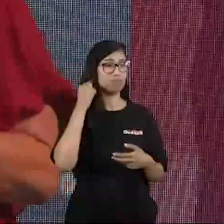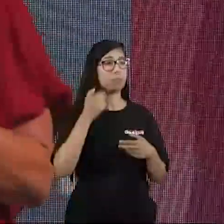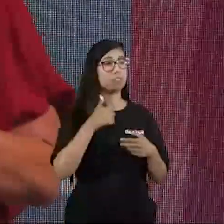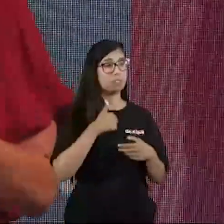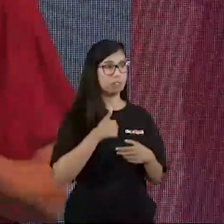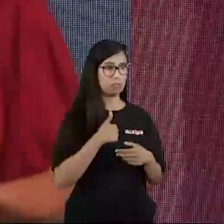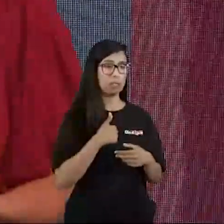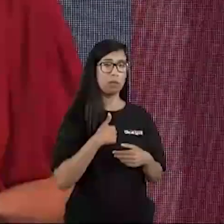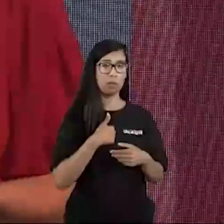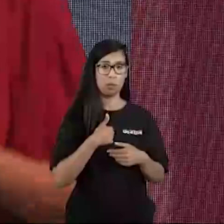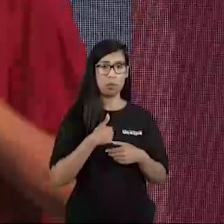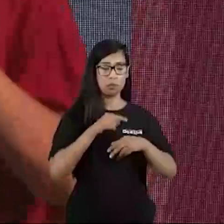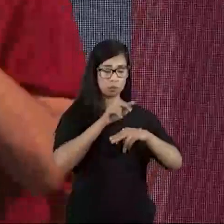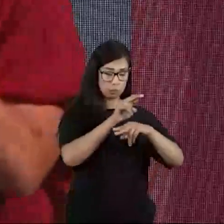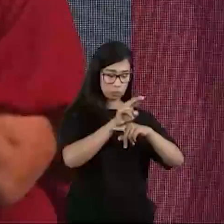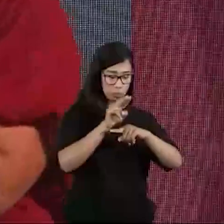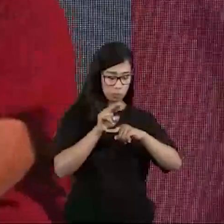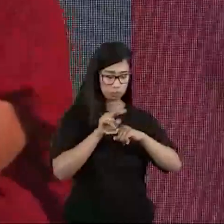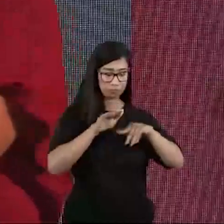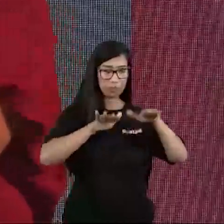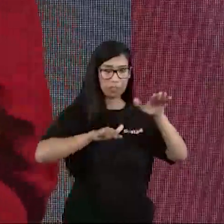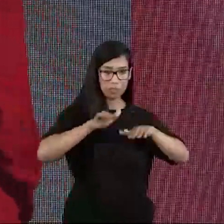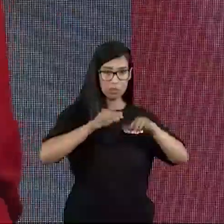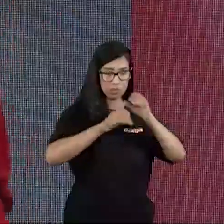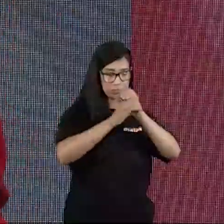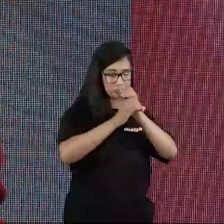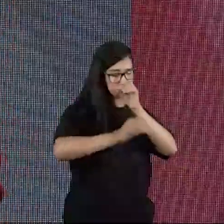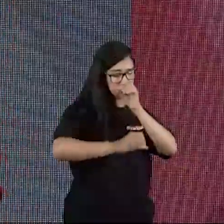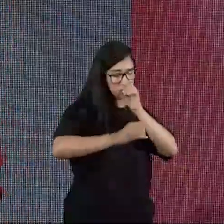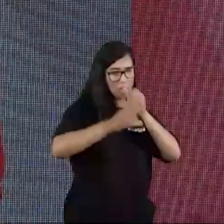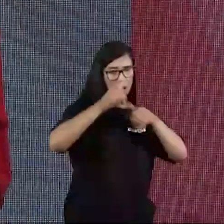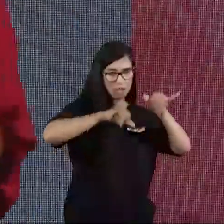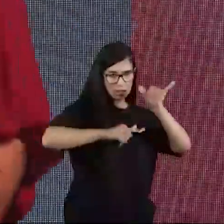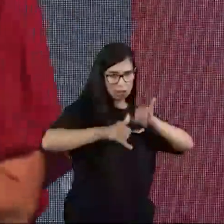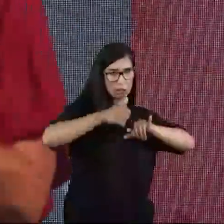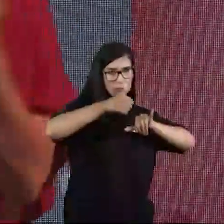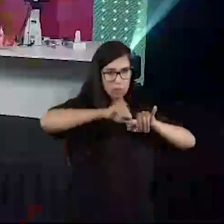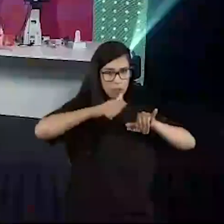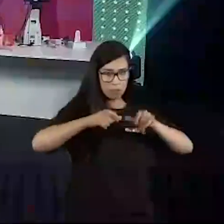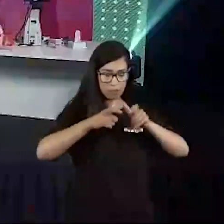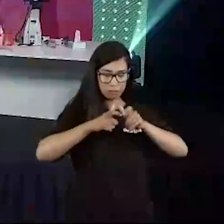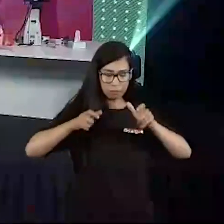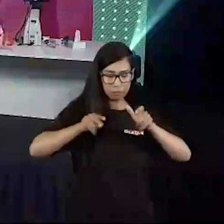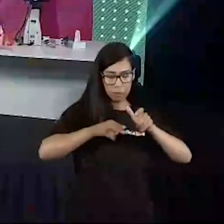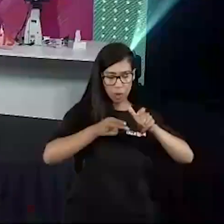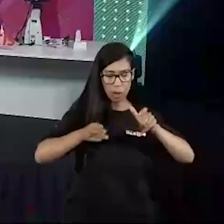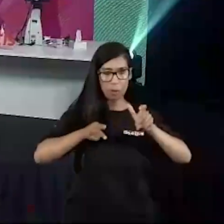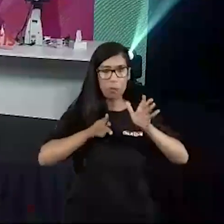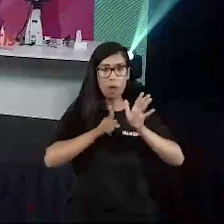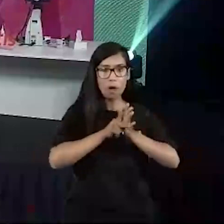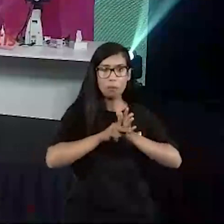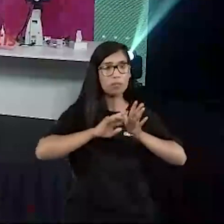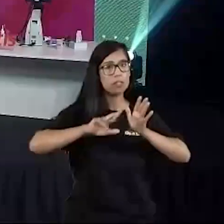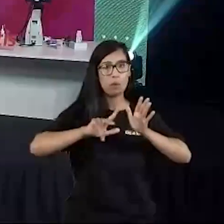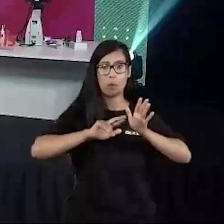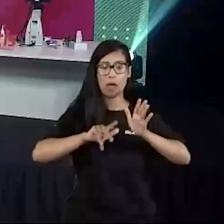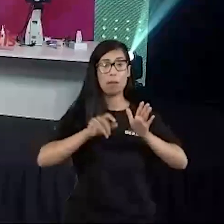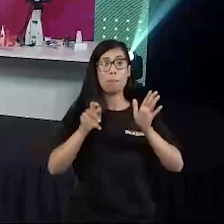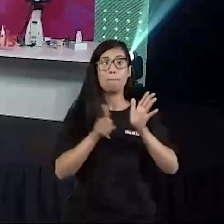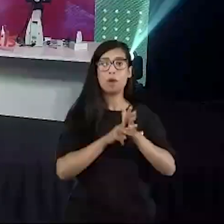faço para eu saber o nome da bactéria, mas não para avaliar o que usar. Quem me guia no que usar é a